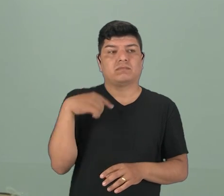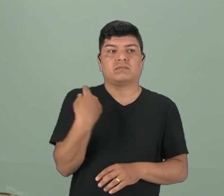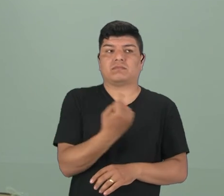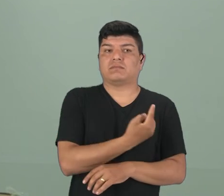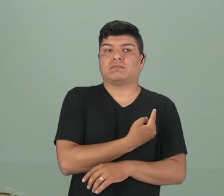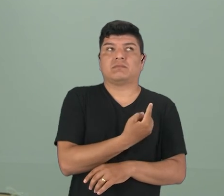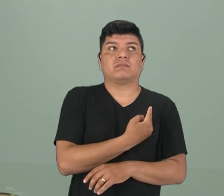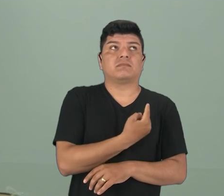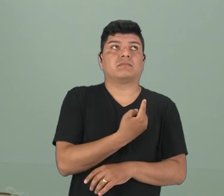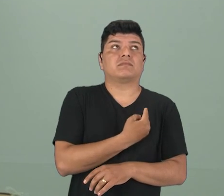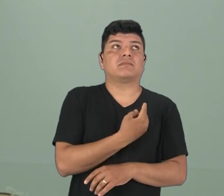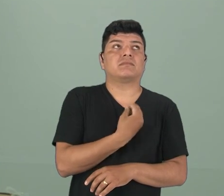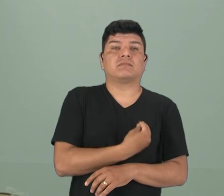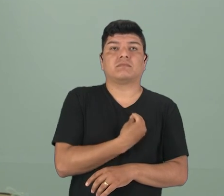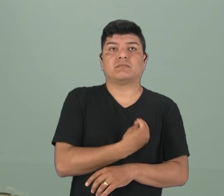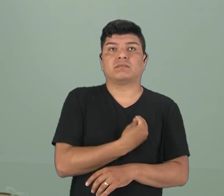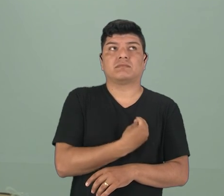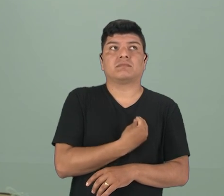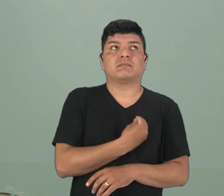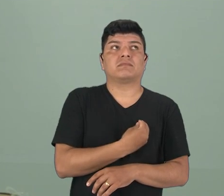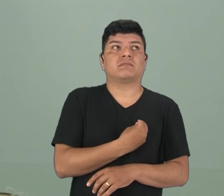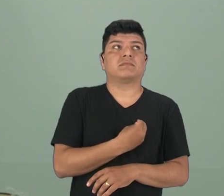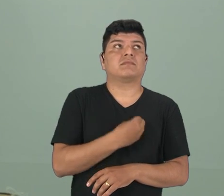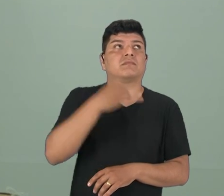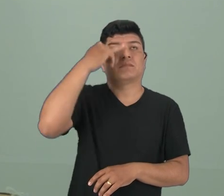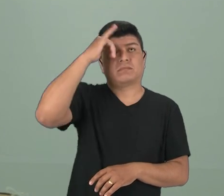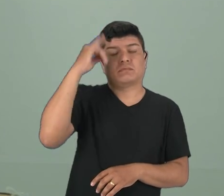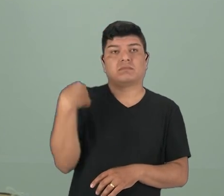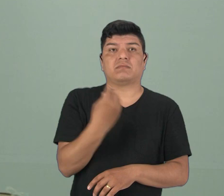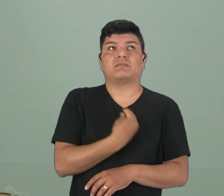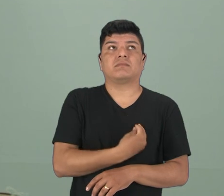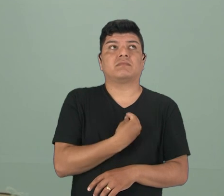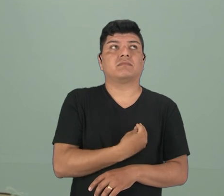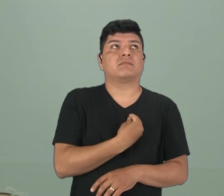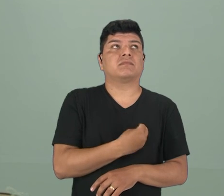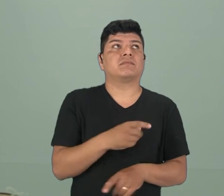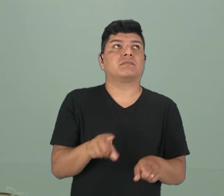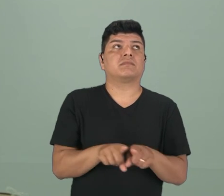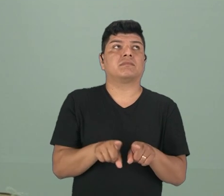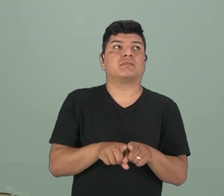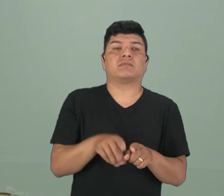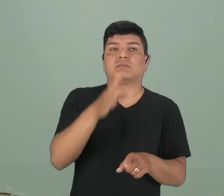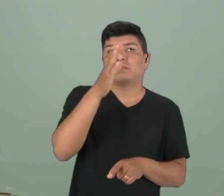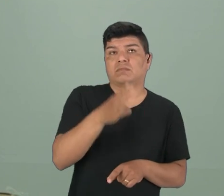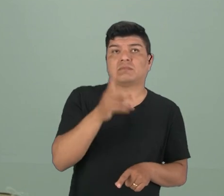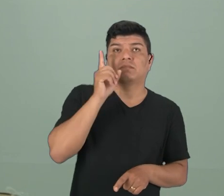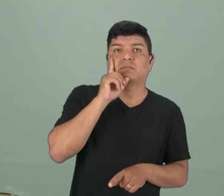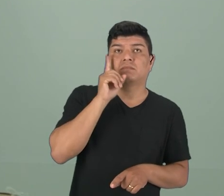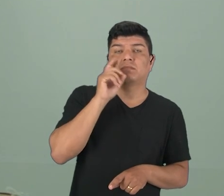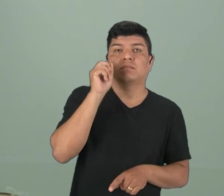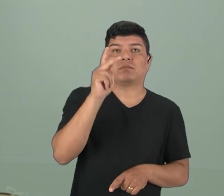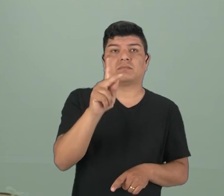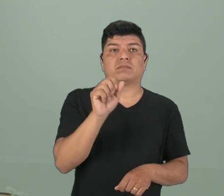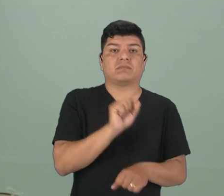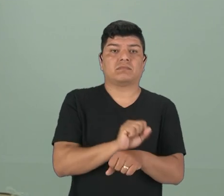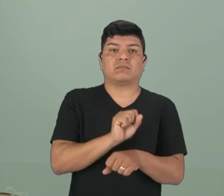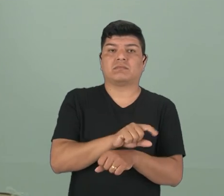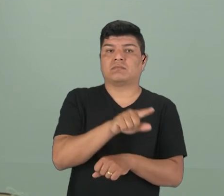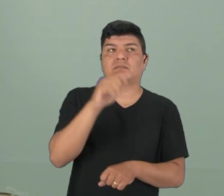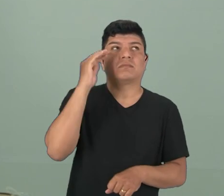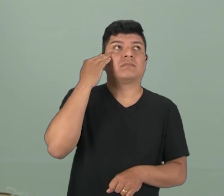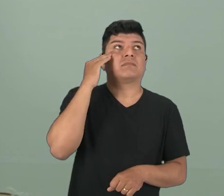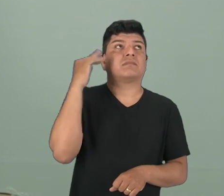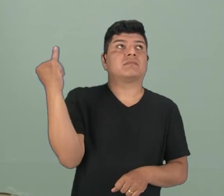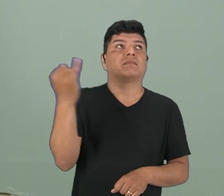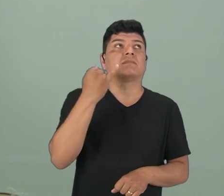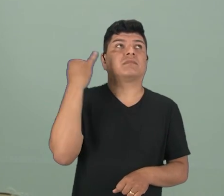nossa natureza e nos afeta também a nossa vida, né, diretamente no dia a dia. Espero que você tenha compreendido